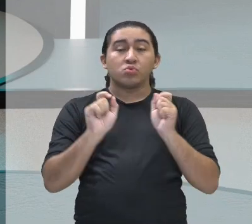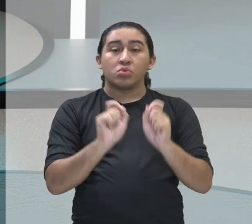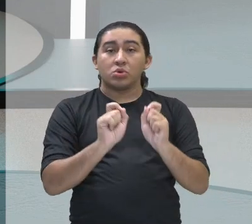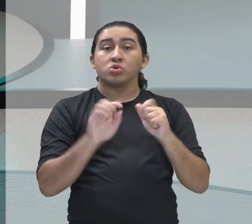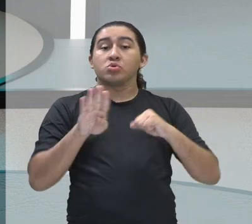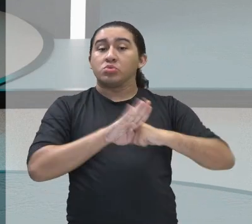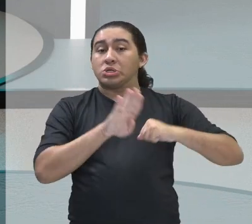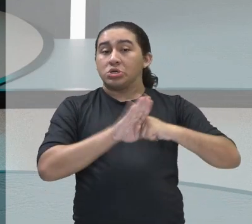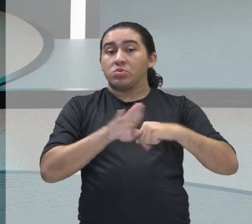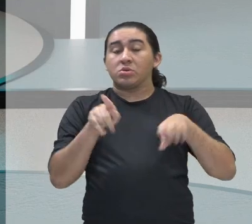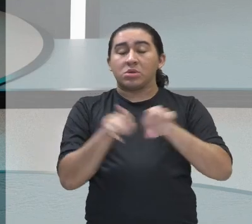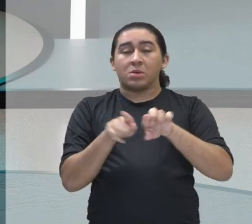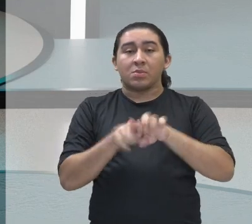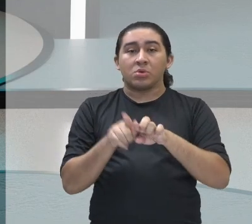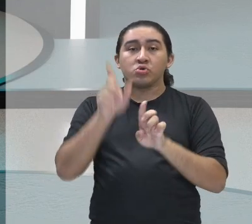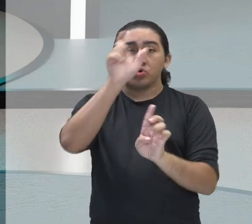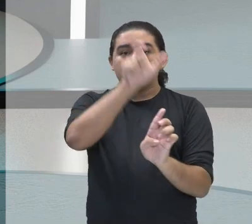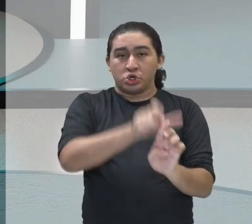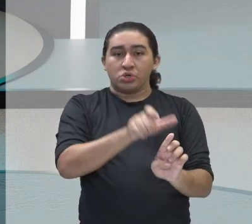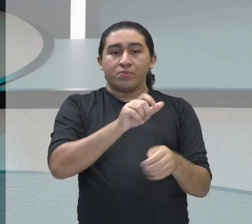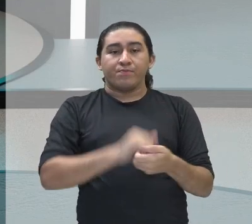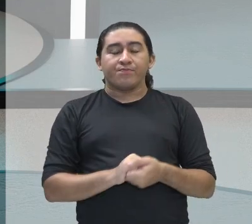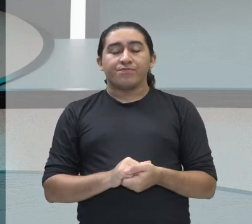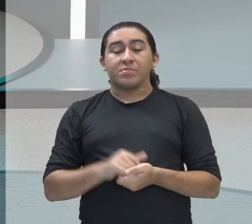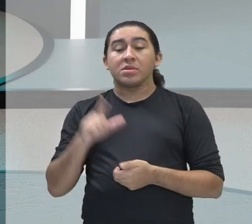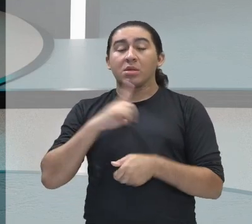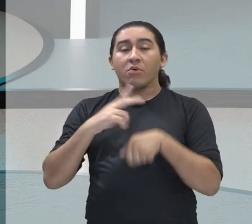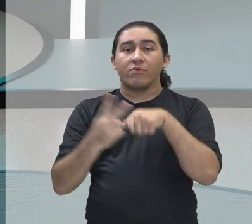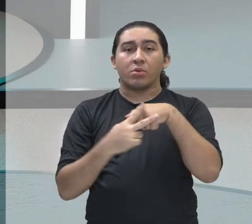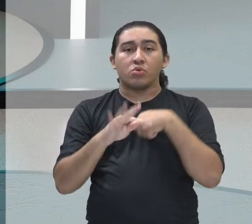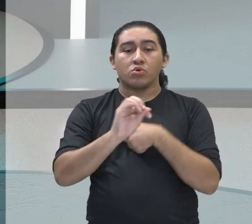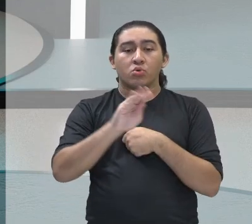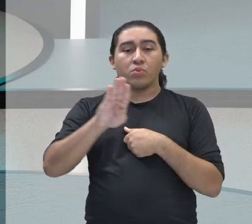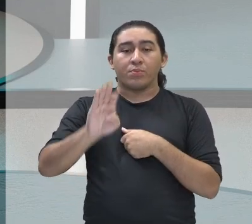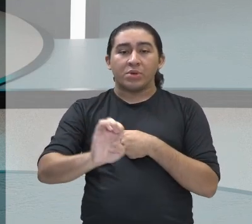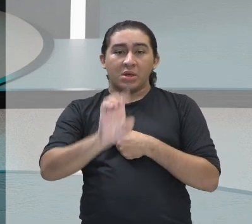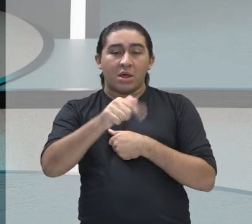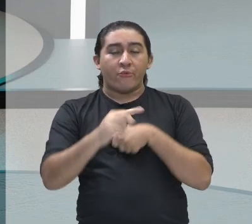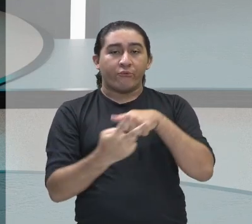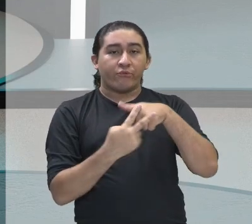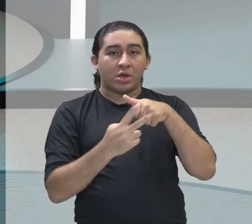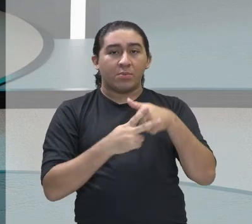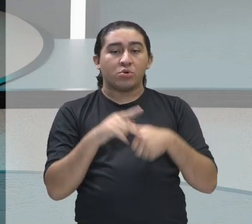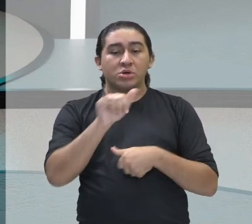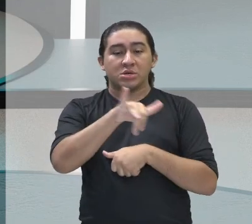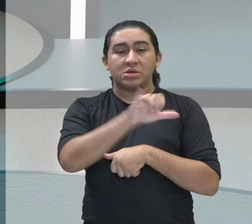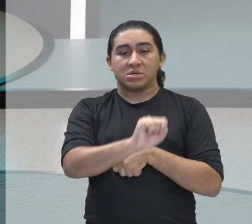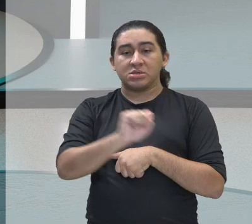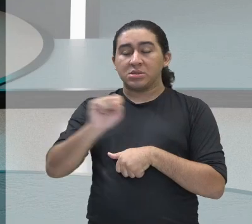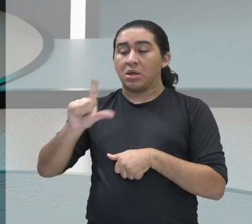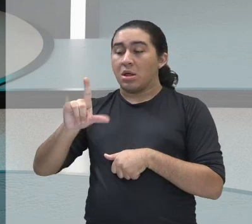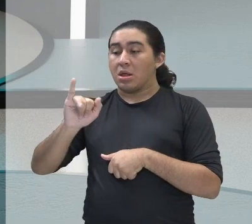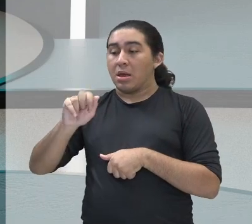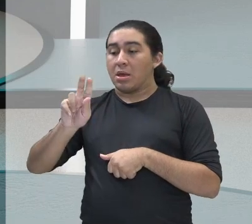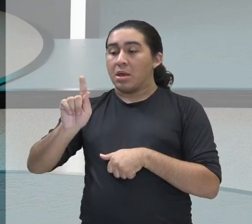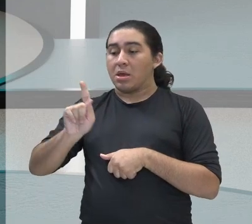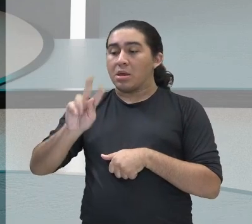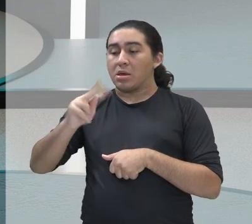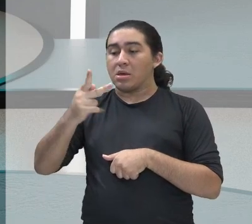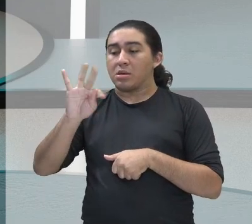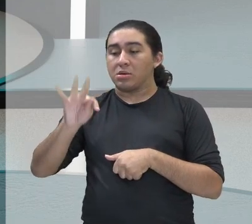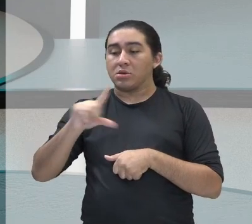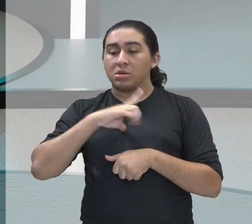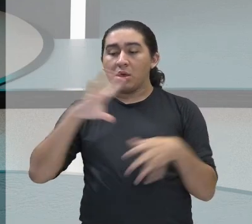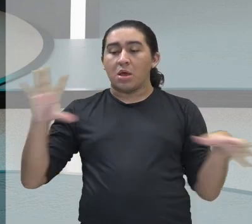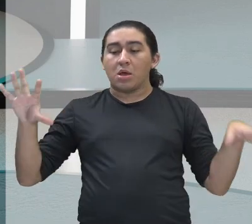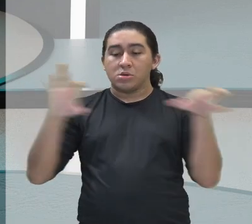e o nosso sujeito da frase. Aí no meio eu tenho o verbo to be, que é o verbo de ligação, que vai ligar sujeito, substantivo, sujeito nesse caso